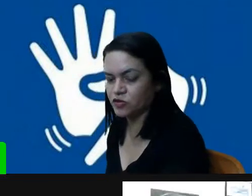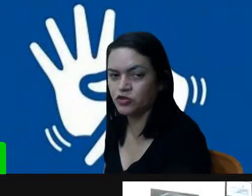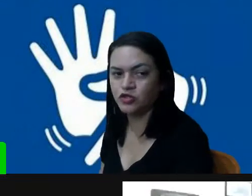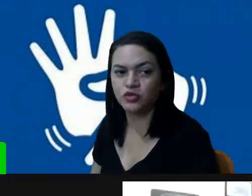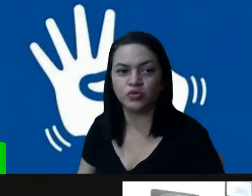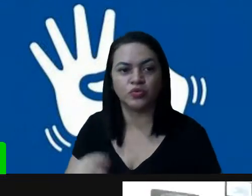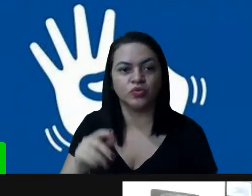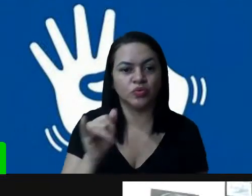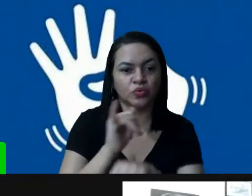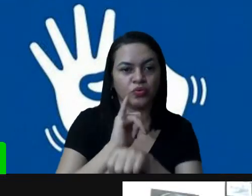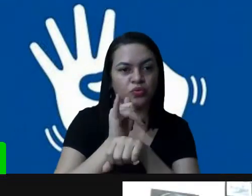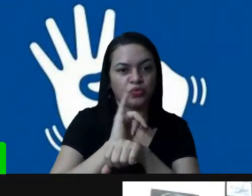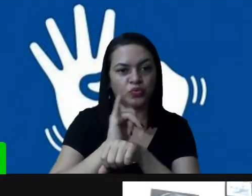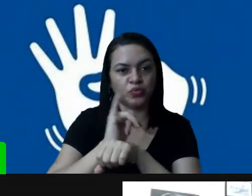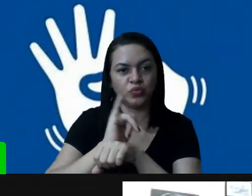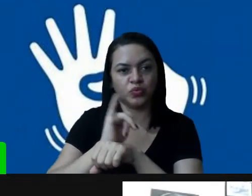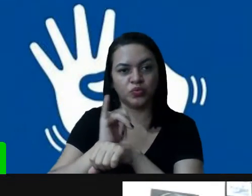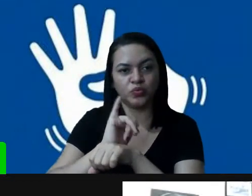Paulo.